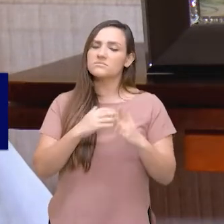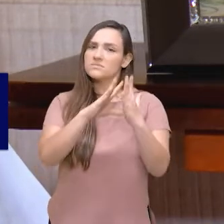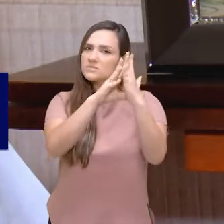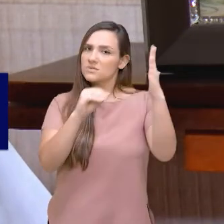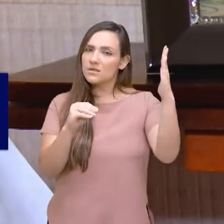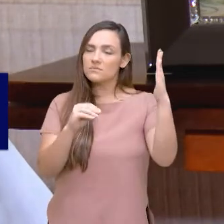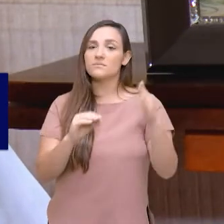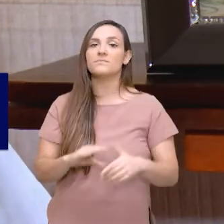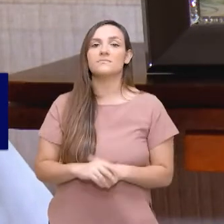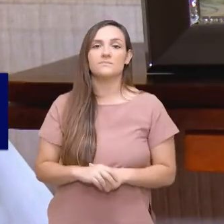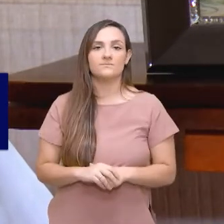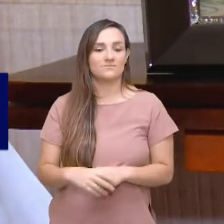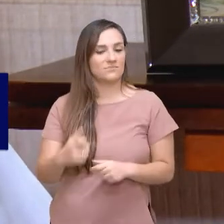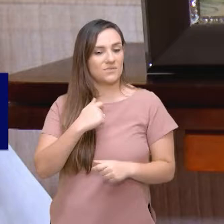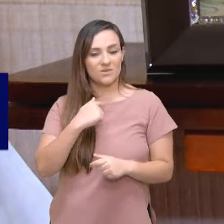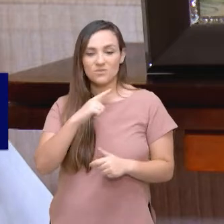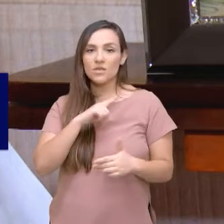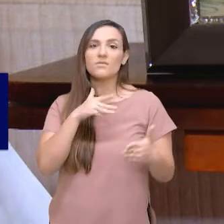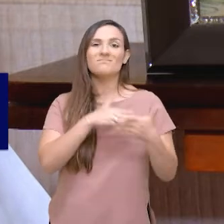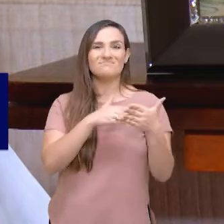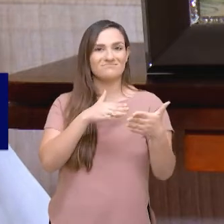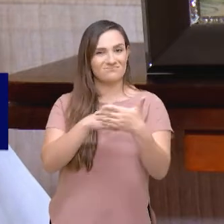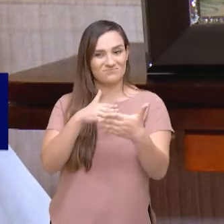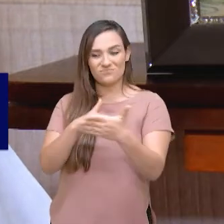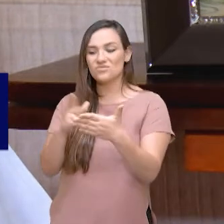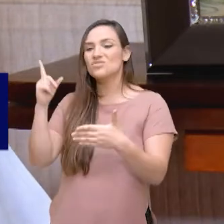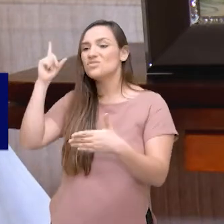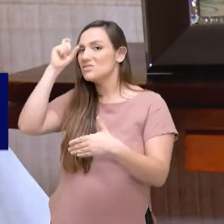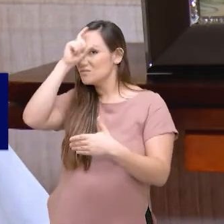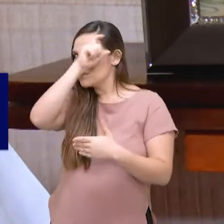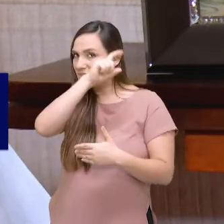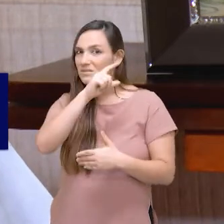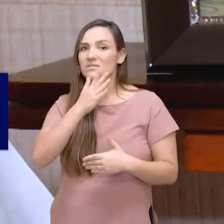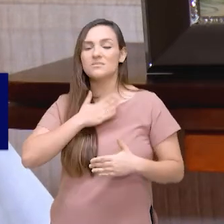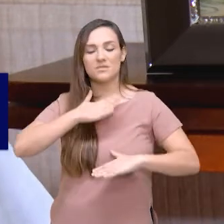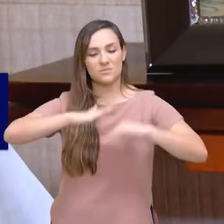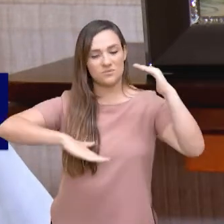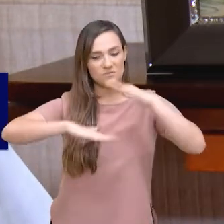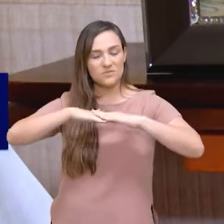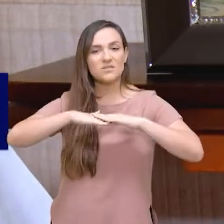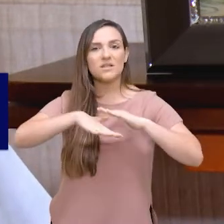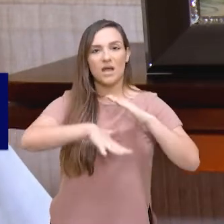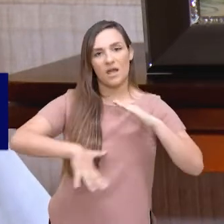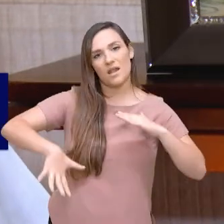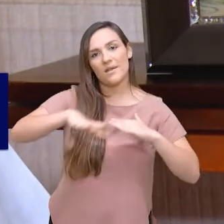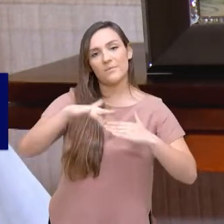Eu enfrentei muitas dificuldades na minha carreira política.